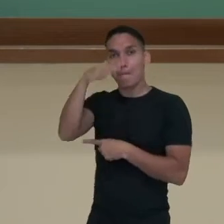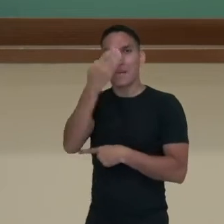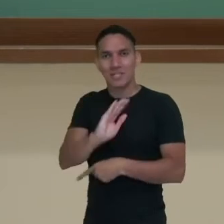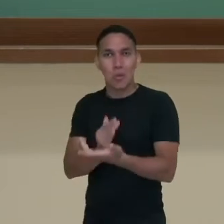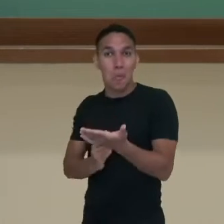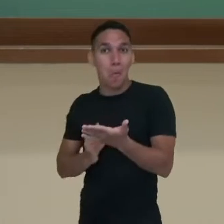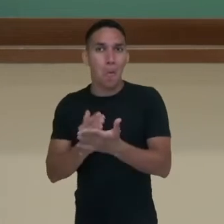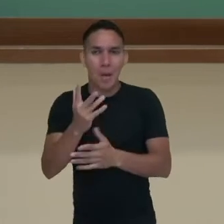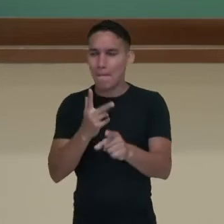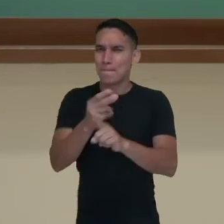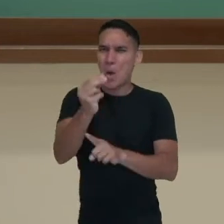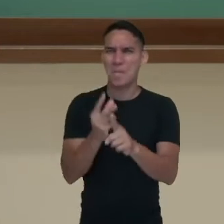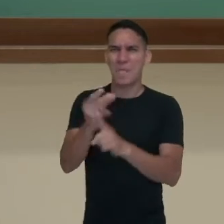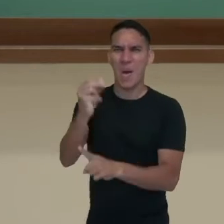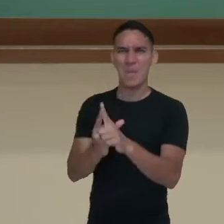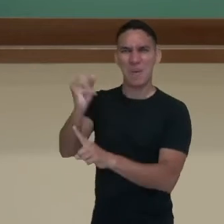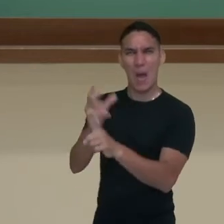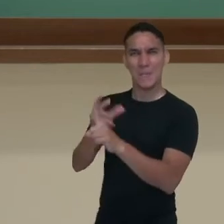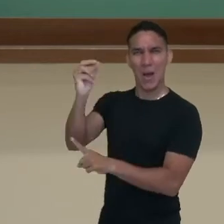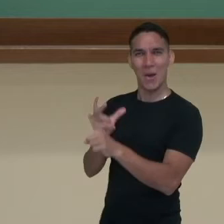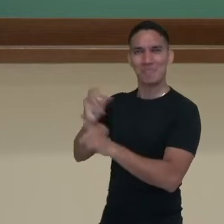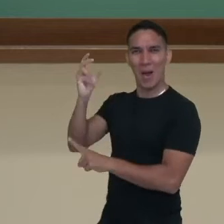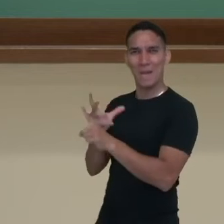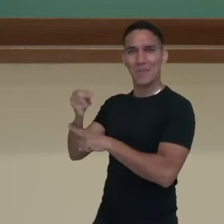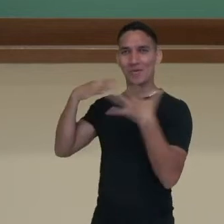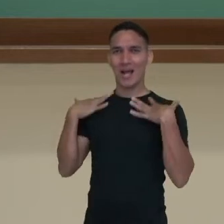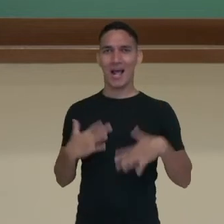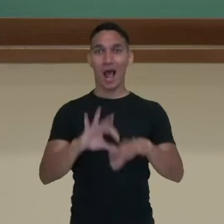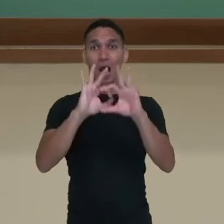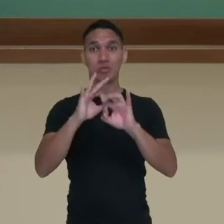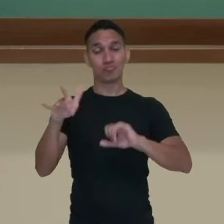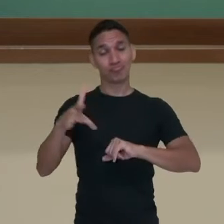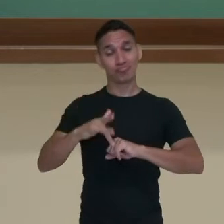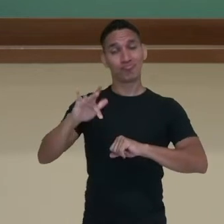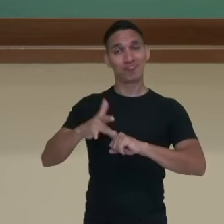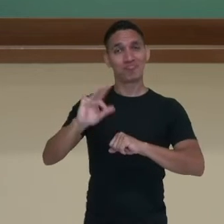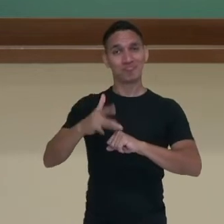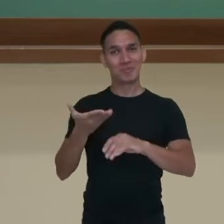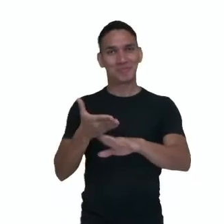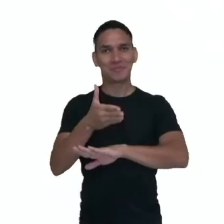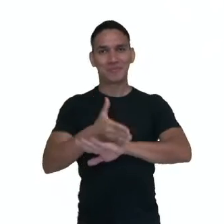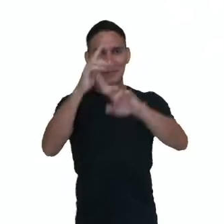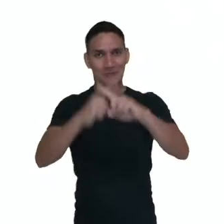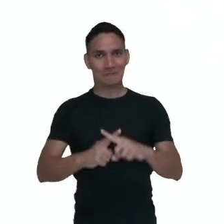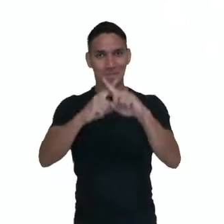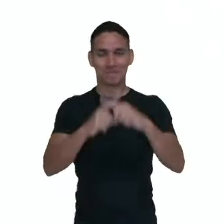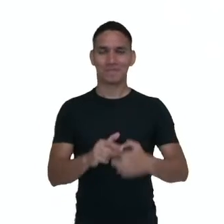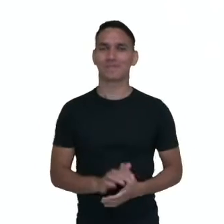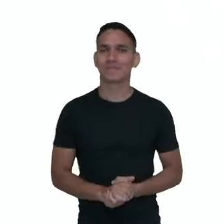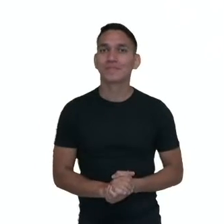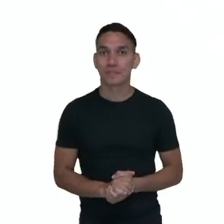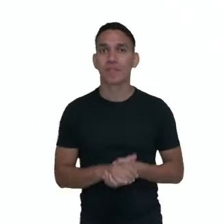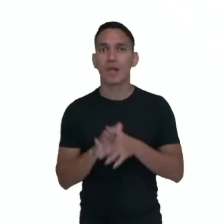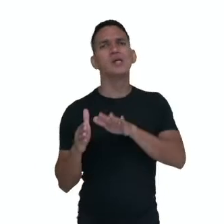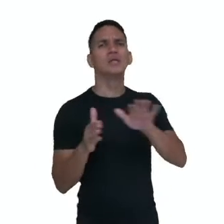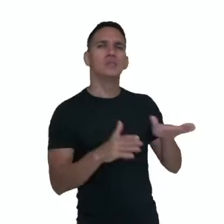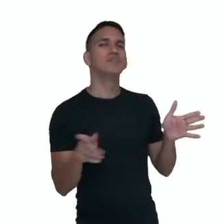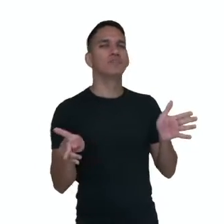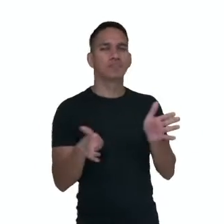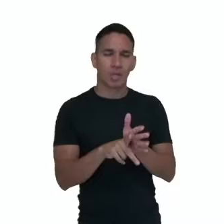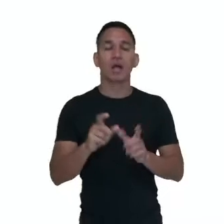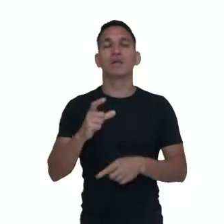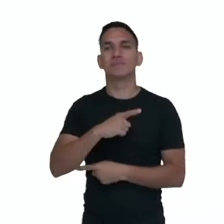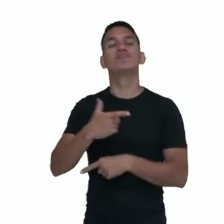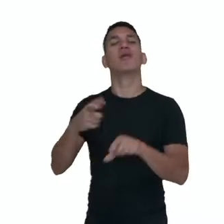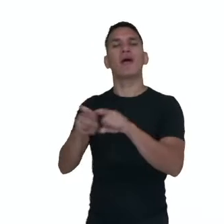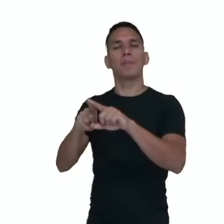a conquistar medalhas de ouro nos campeonatos em que participava. Depois do voleibol